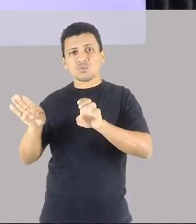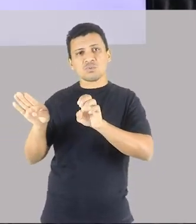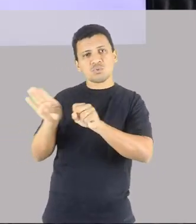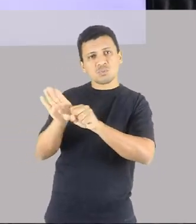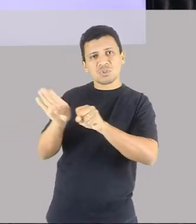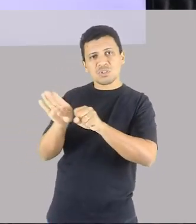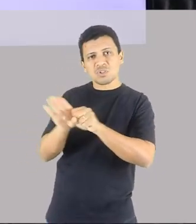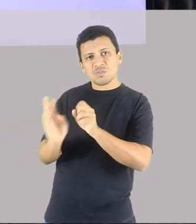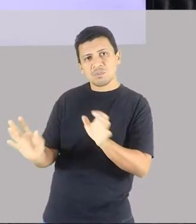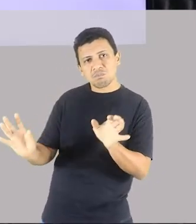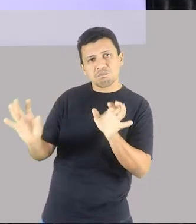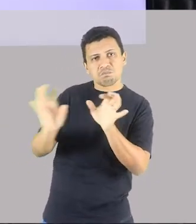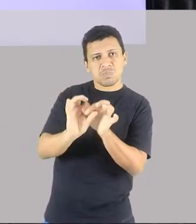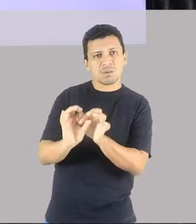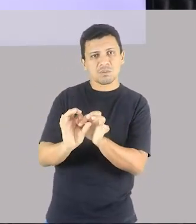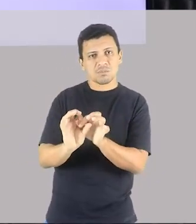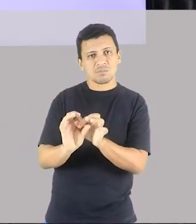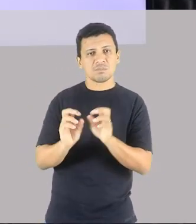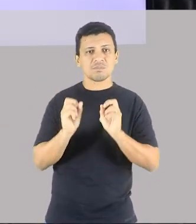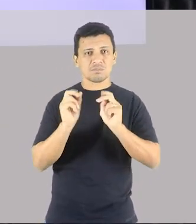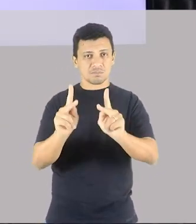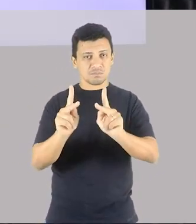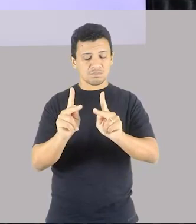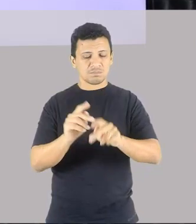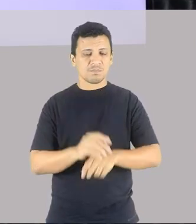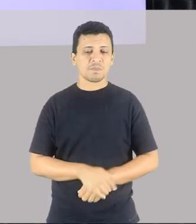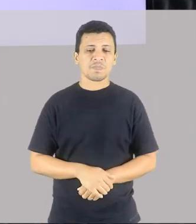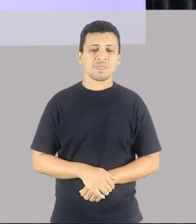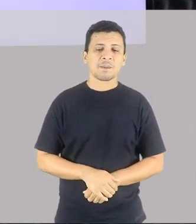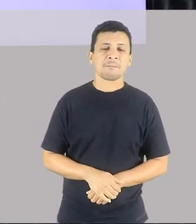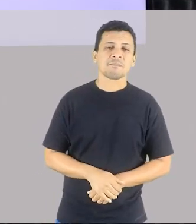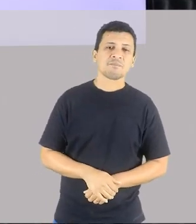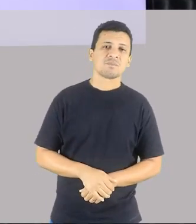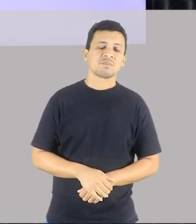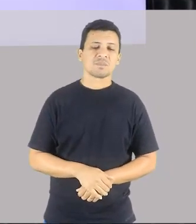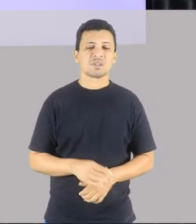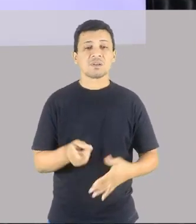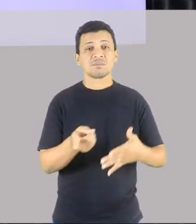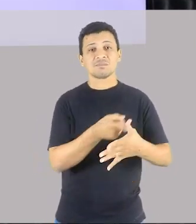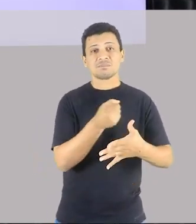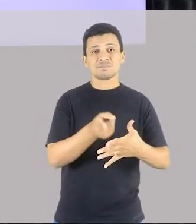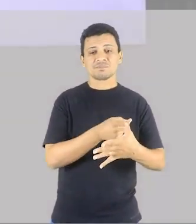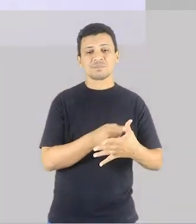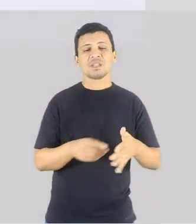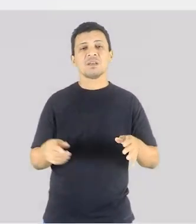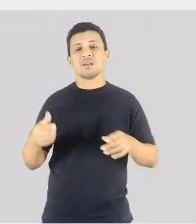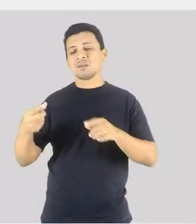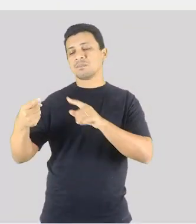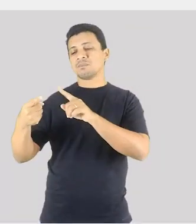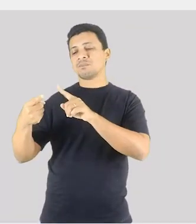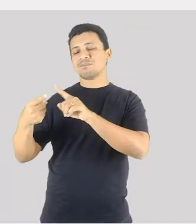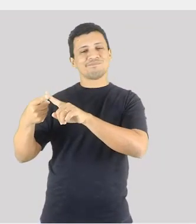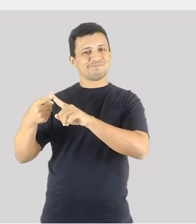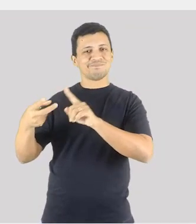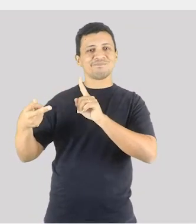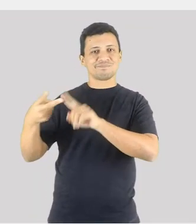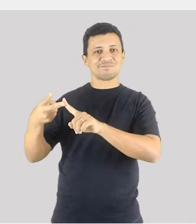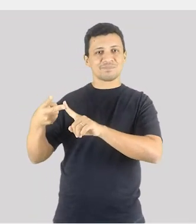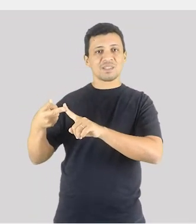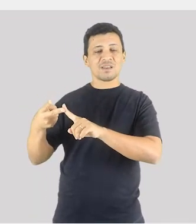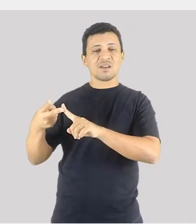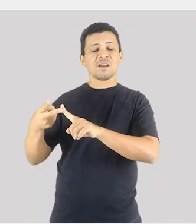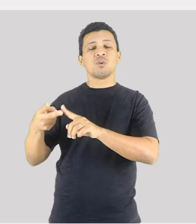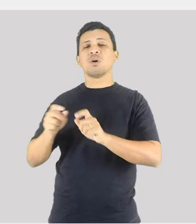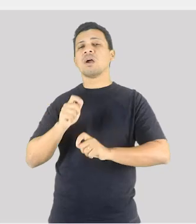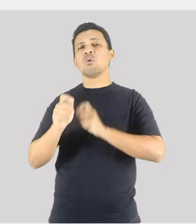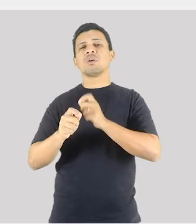substantivas. Tudo bem? Pronto, então esse é o primeiro caso das subjetivas. O outro caso das subjetivas é com o verbo na voz